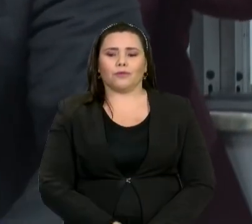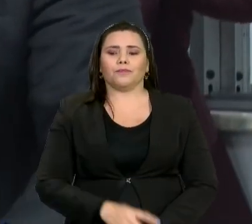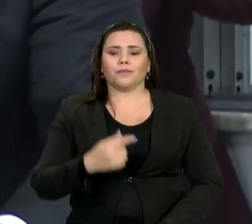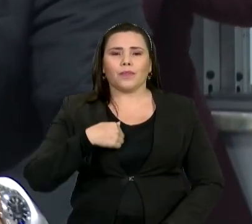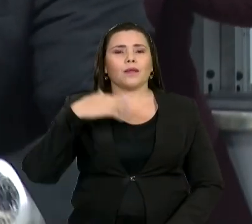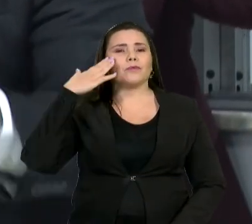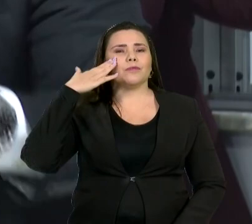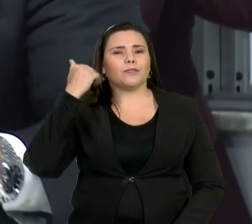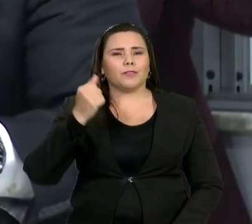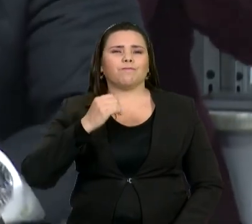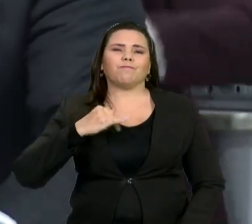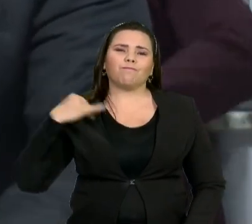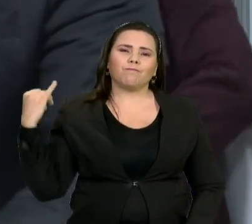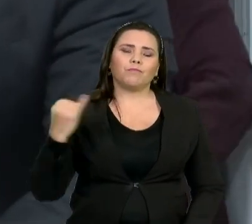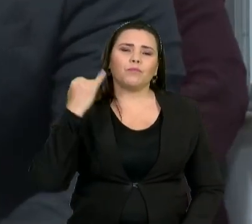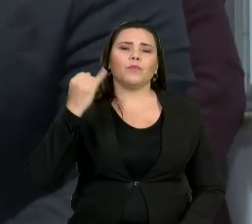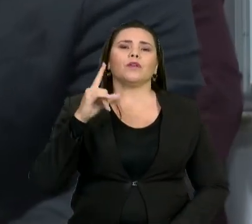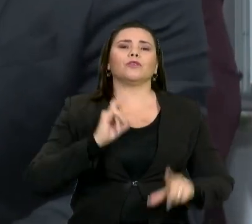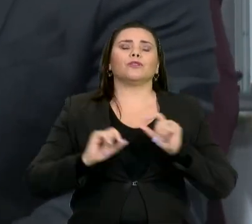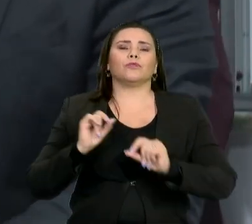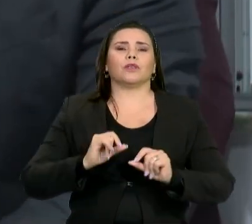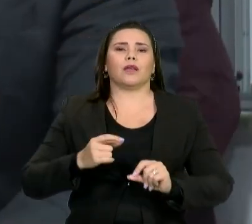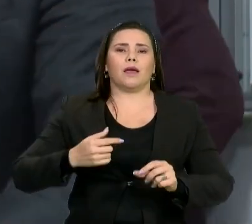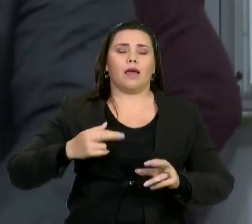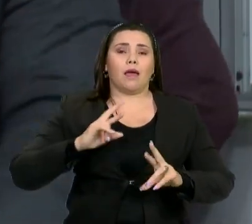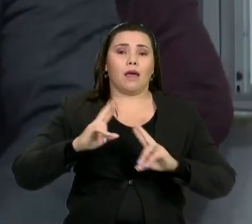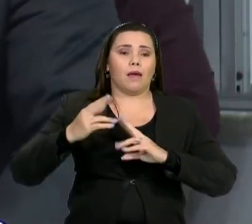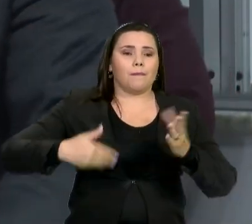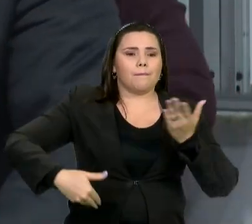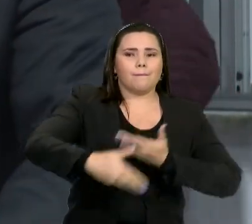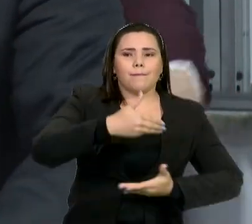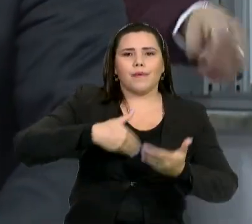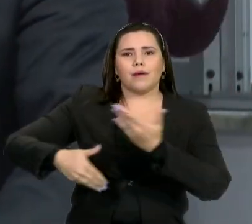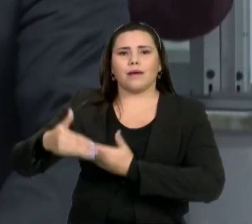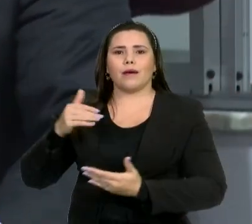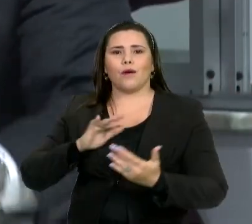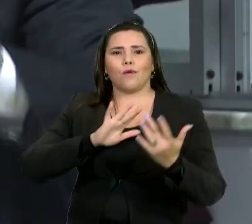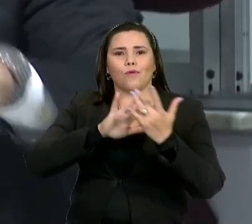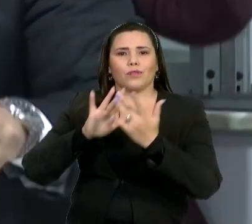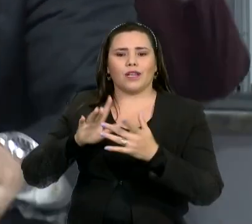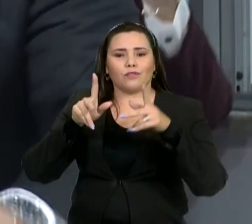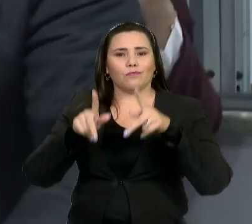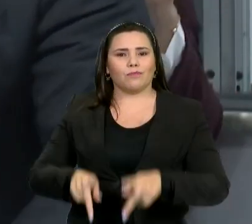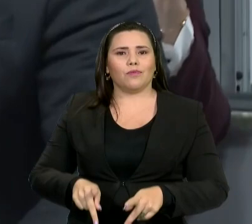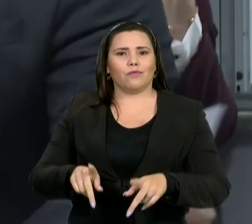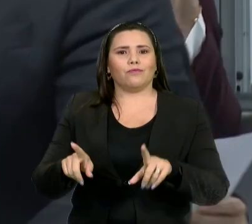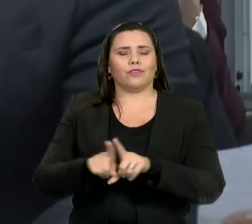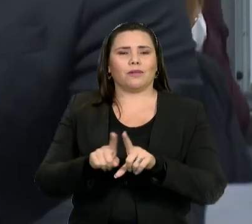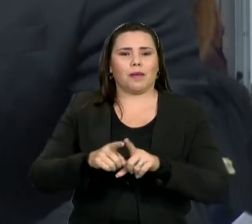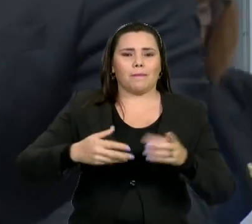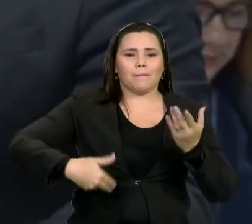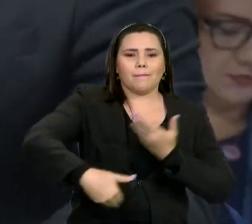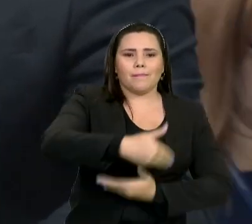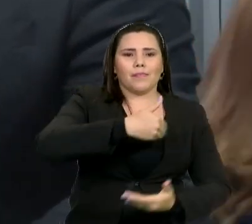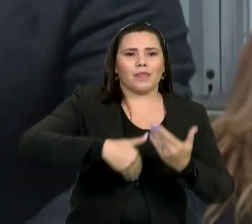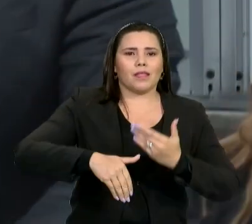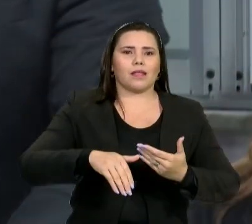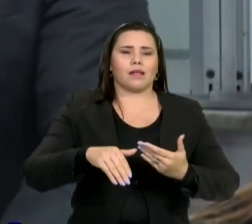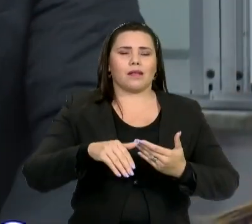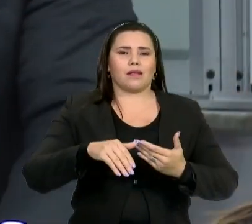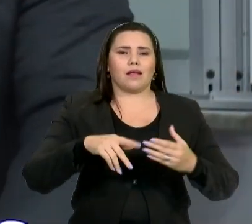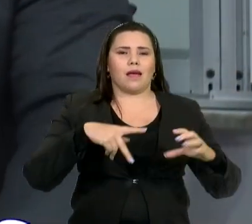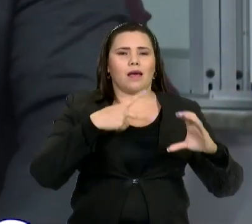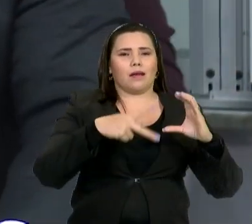ponta, para os diversos municípios e regiões do nosso estado. Nós sabemos que todo problema também, toda